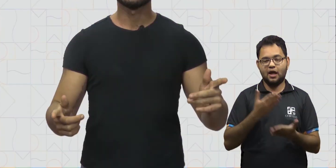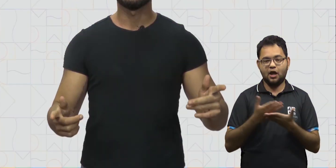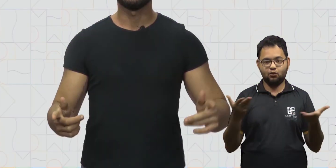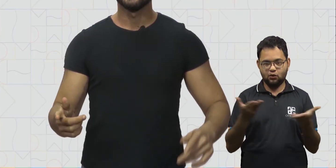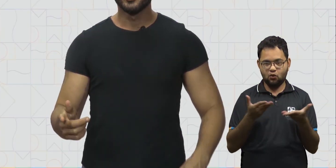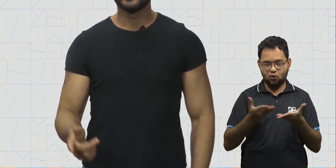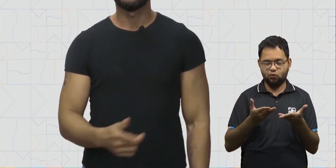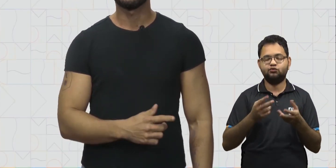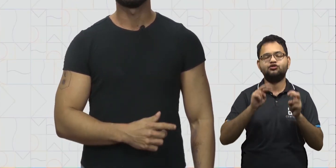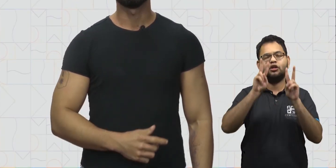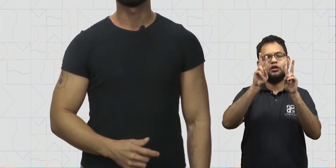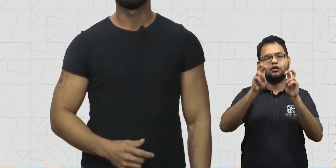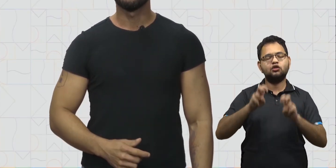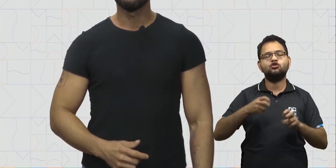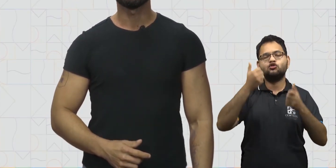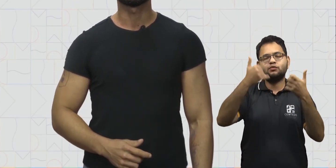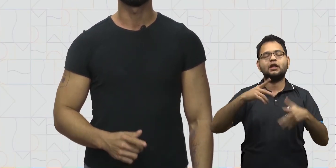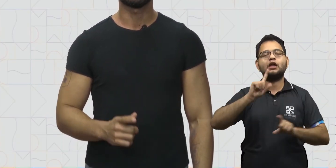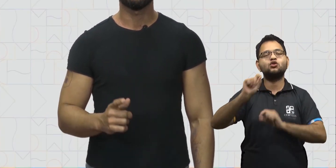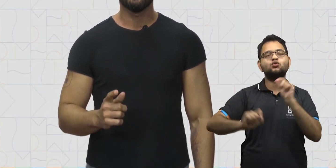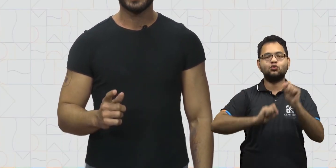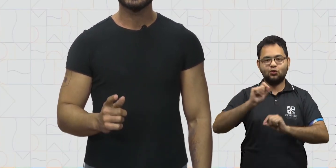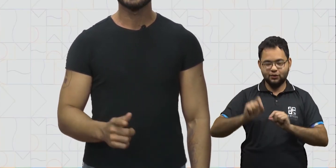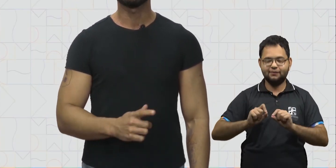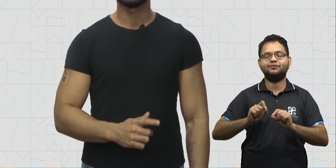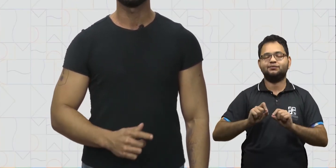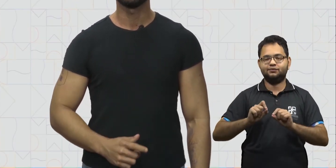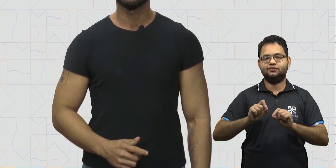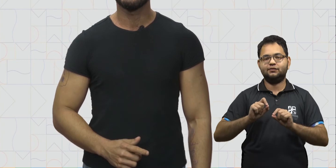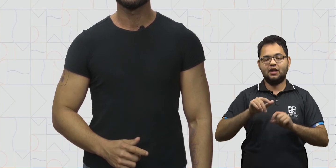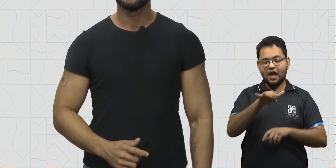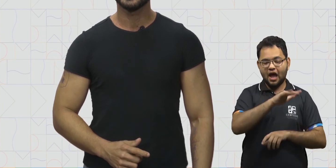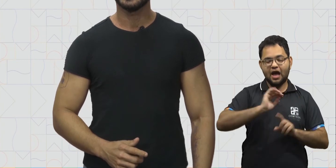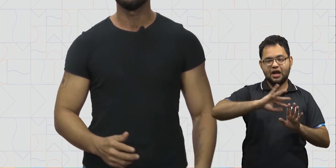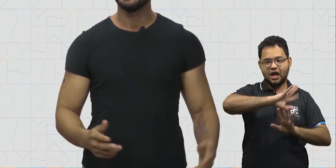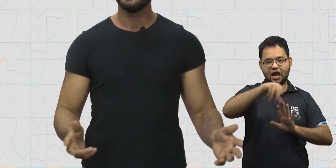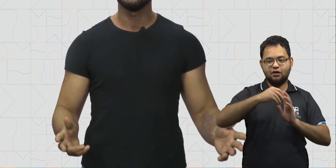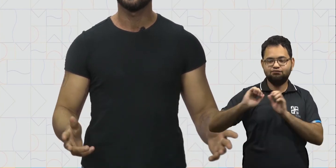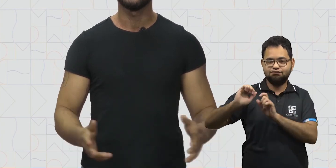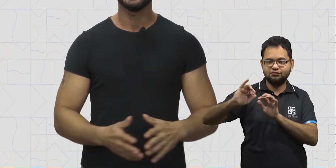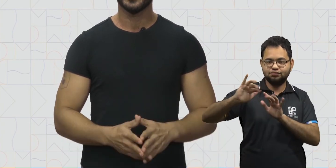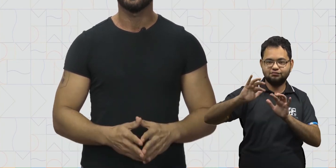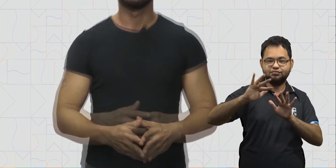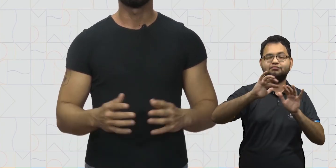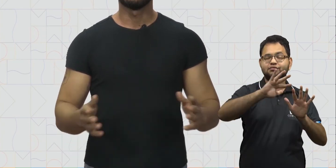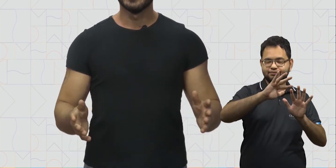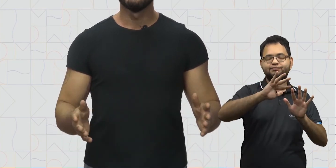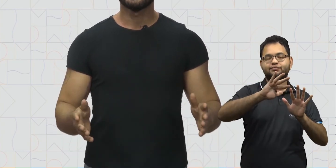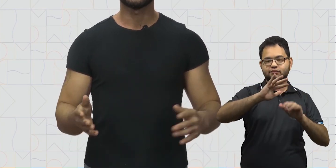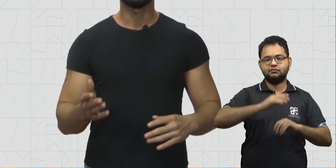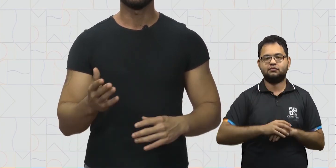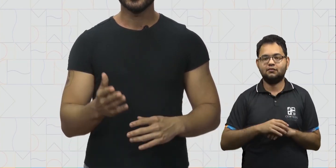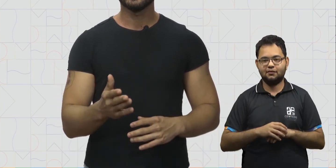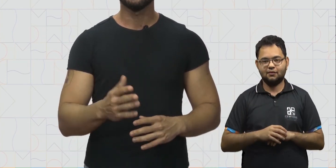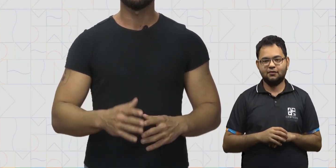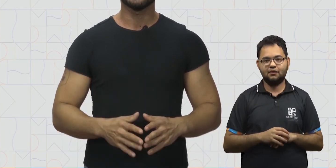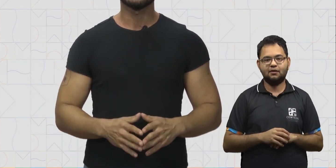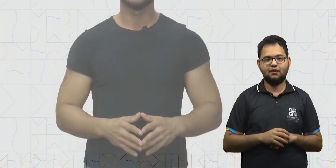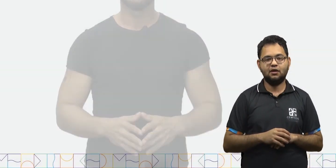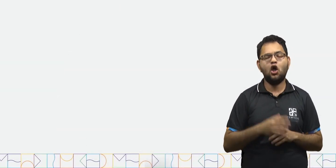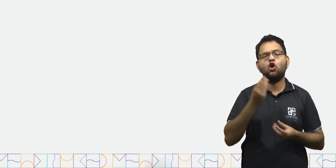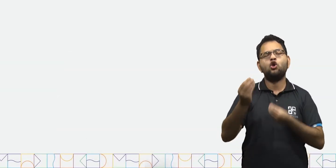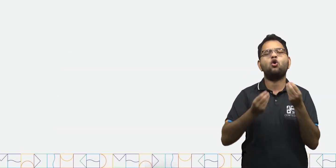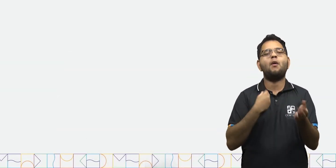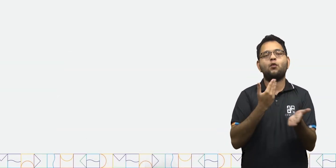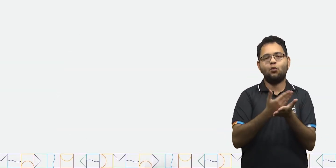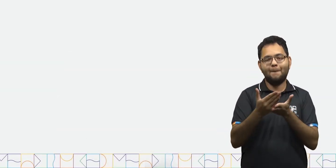Na nossa aula de hoje, falamos um pouco sobre a ocupação da região amazônica no período colonial. Lembramos que o início da